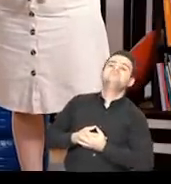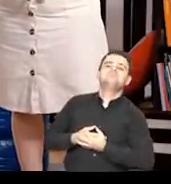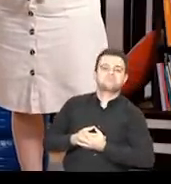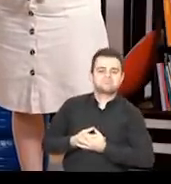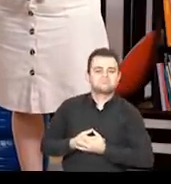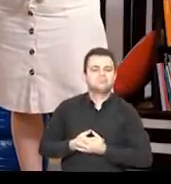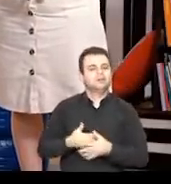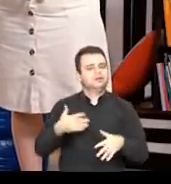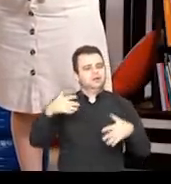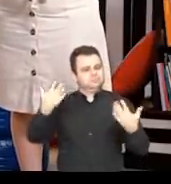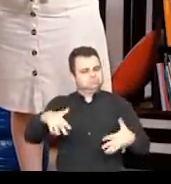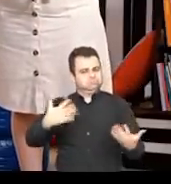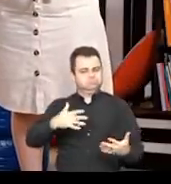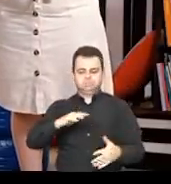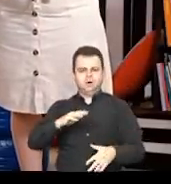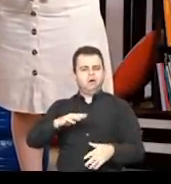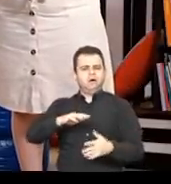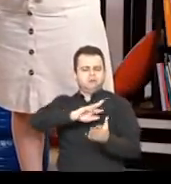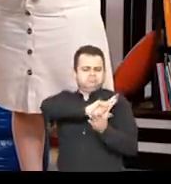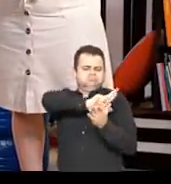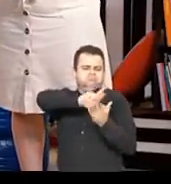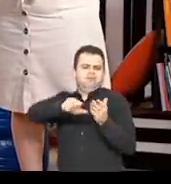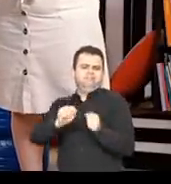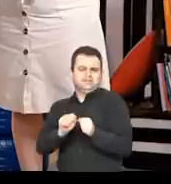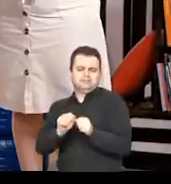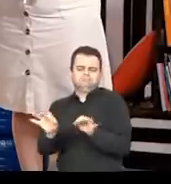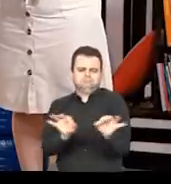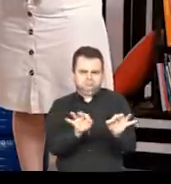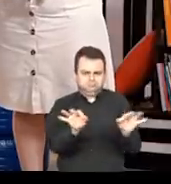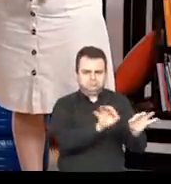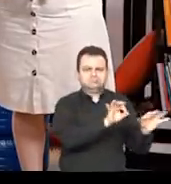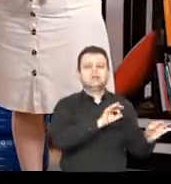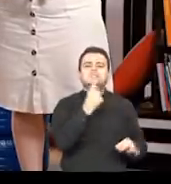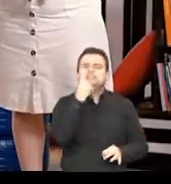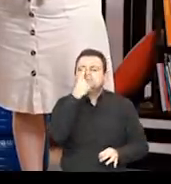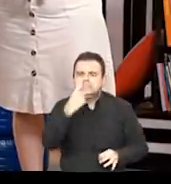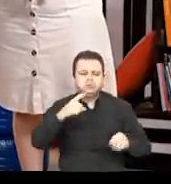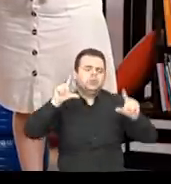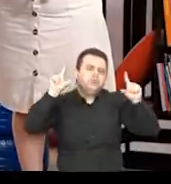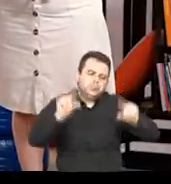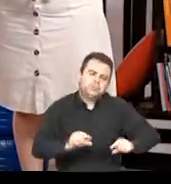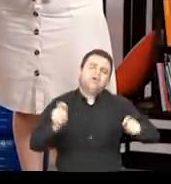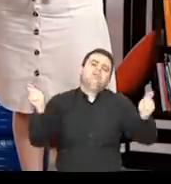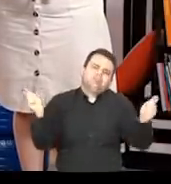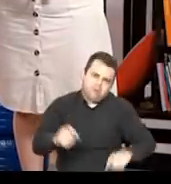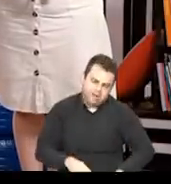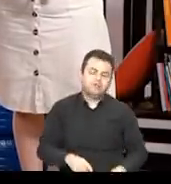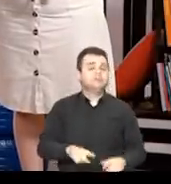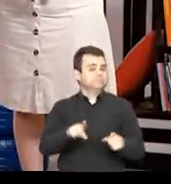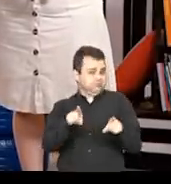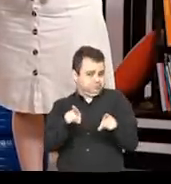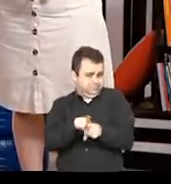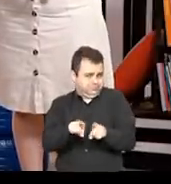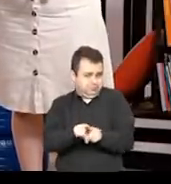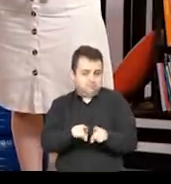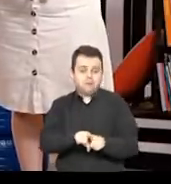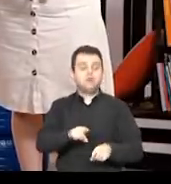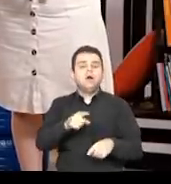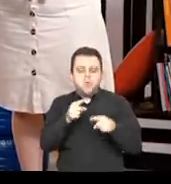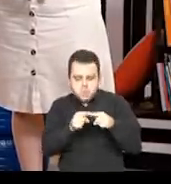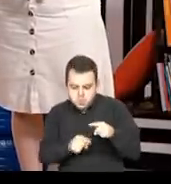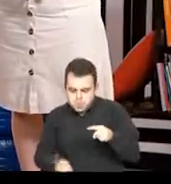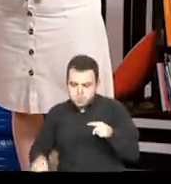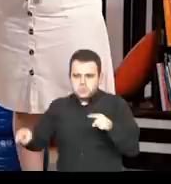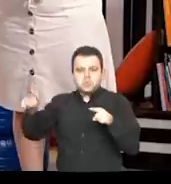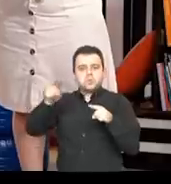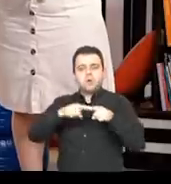coisa a gente pode fazer, né? Primeiro, para reduzir esses resíduos aí. E segundo, para utilizá-los de outra forma. Isso